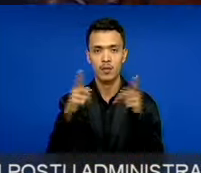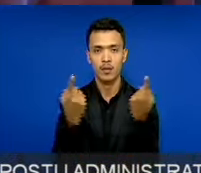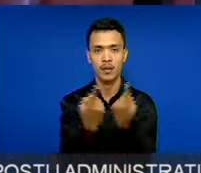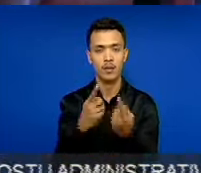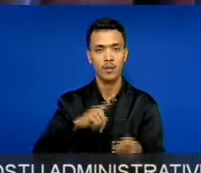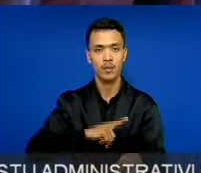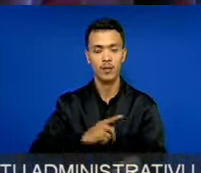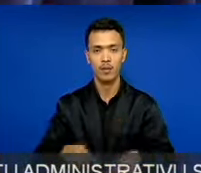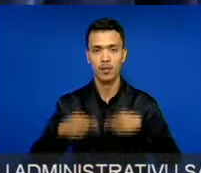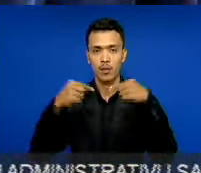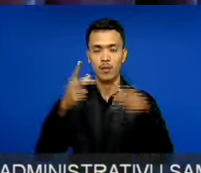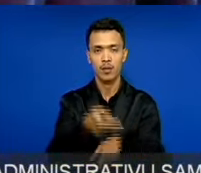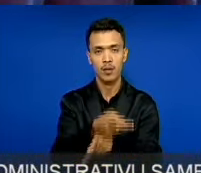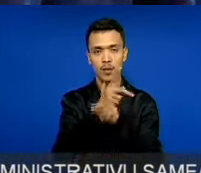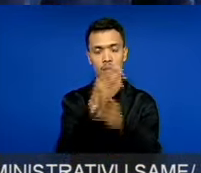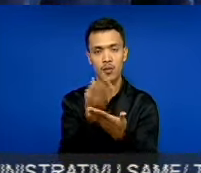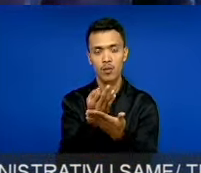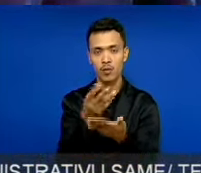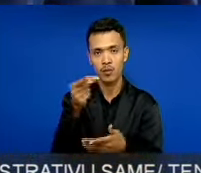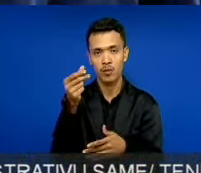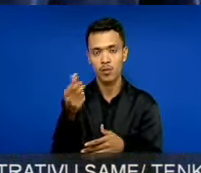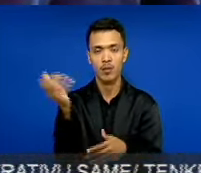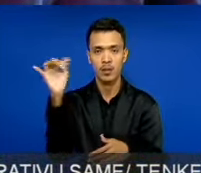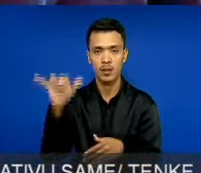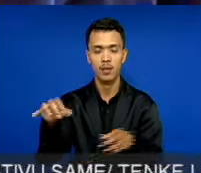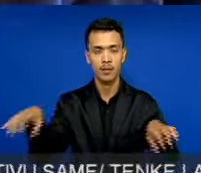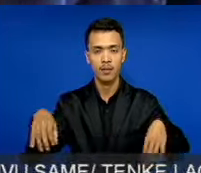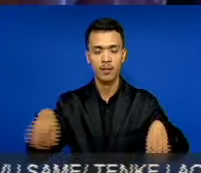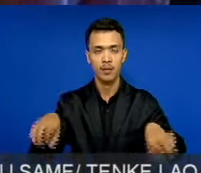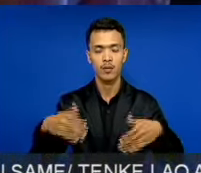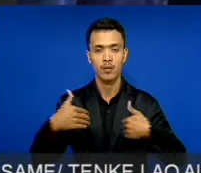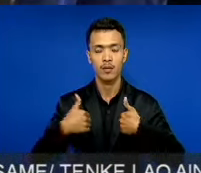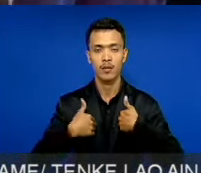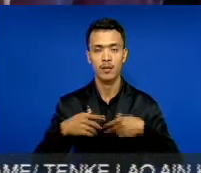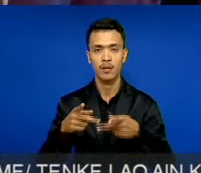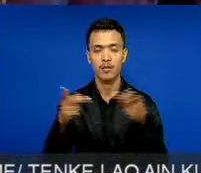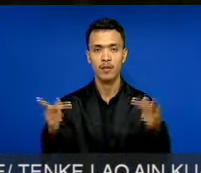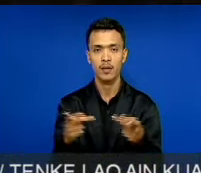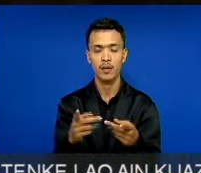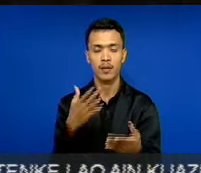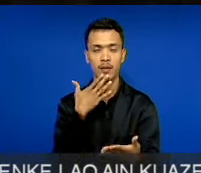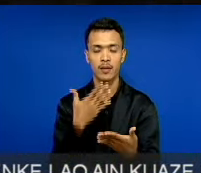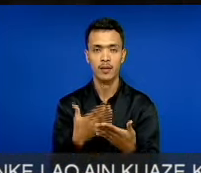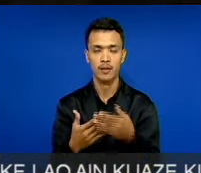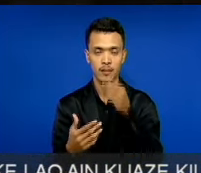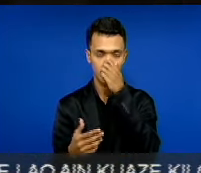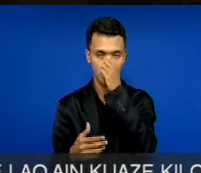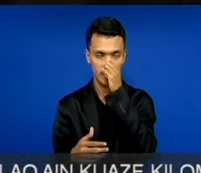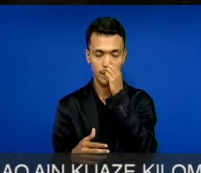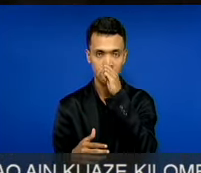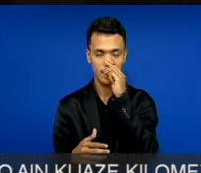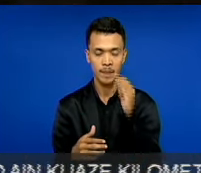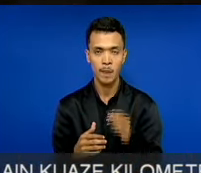fo crédito rofunang da bekik, a tunudez sira bele investe e a setor produtivo. E tina le, cria Banco de